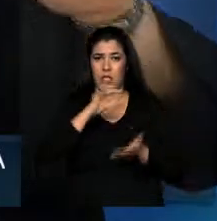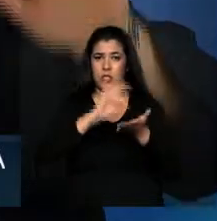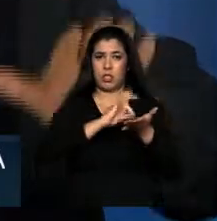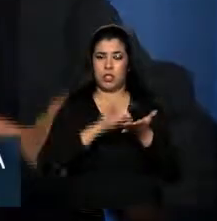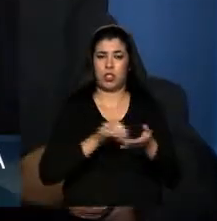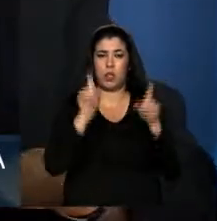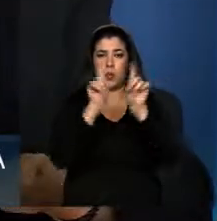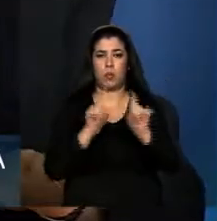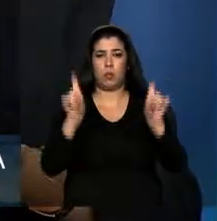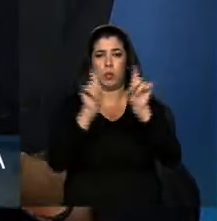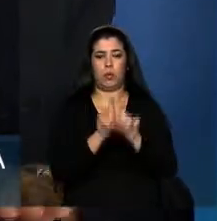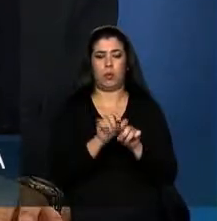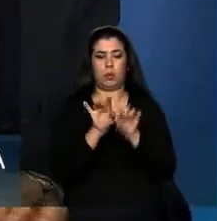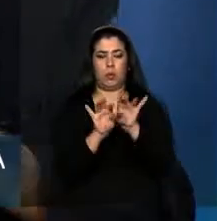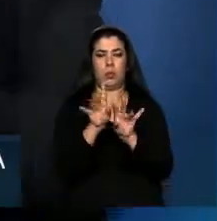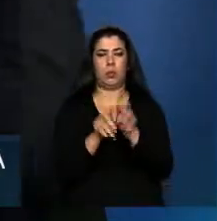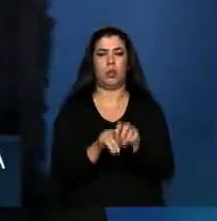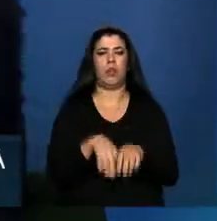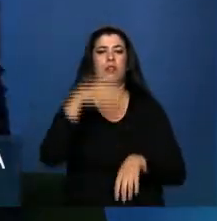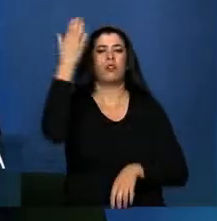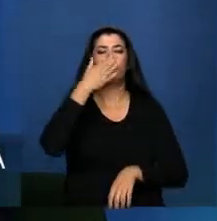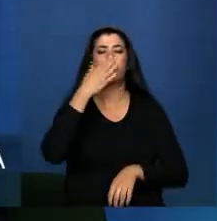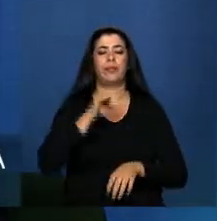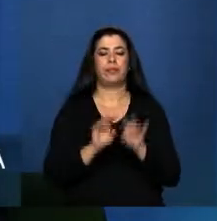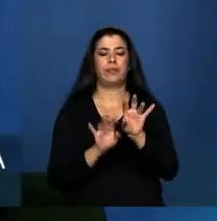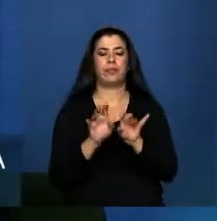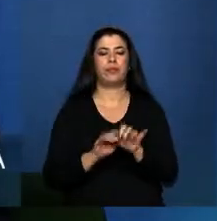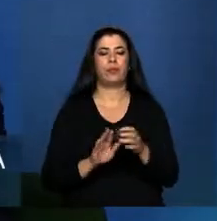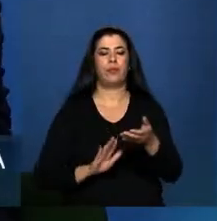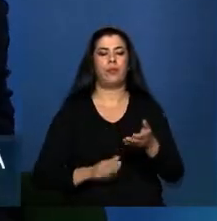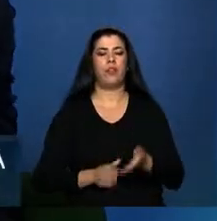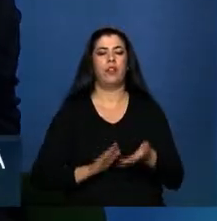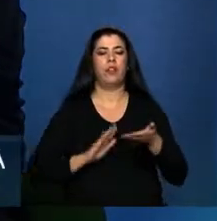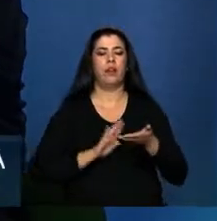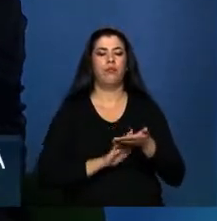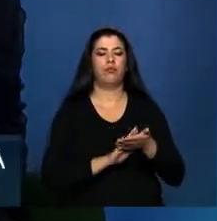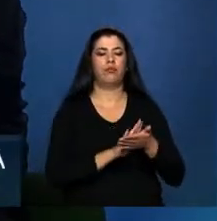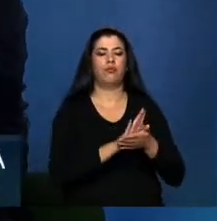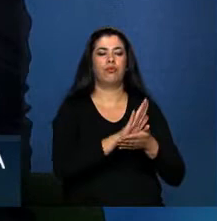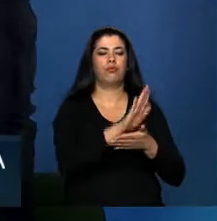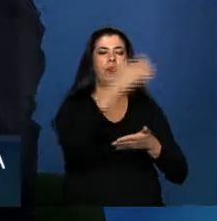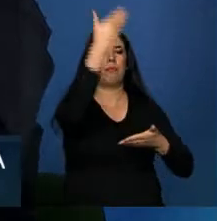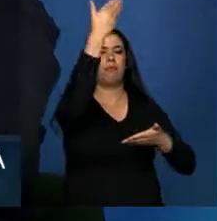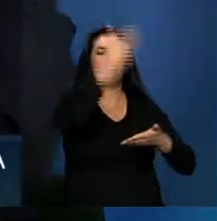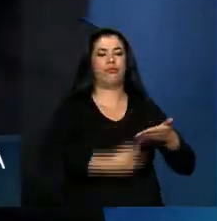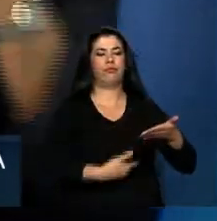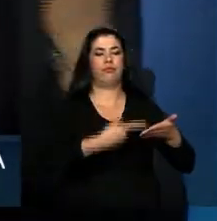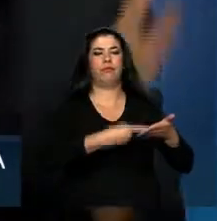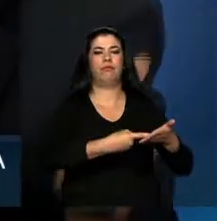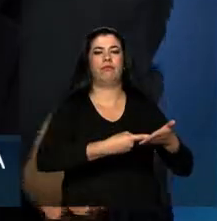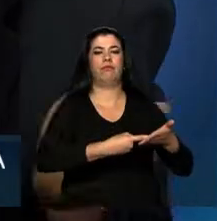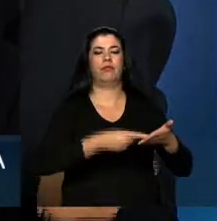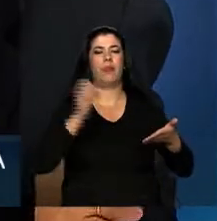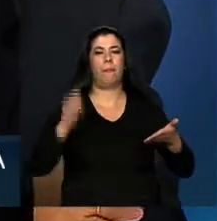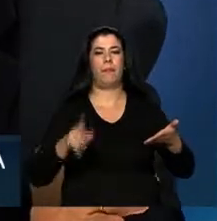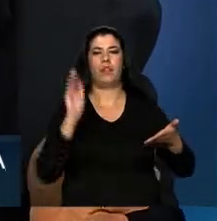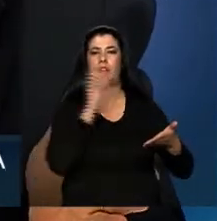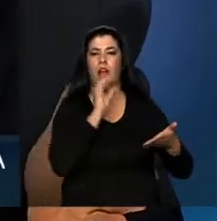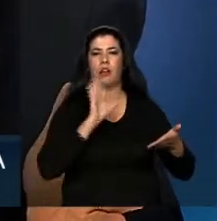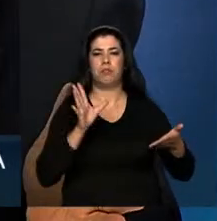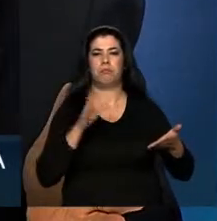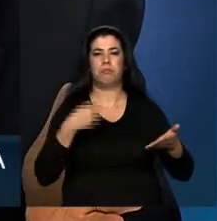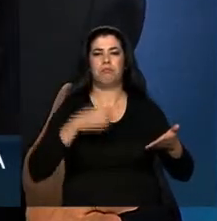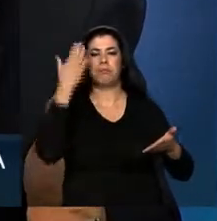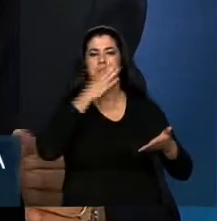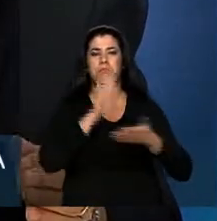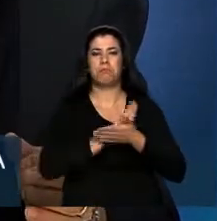computador, quando você chega na hora de vocês, vocês vão lá, pedem aposentadoria, está tudo, a ficha de vocês, aposentem, né, sem